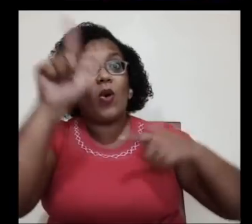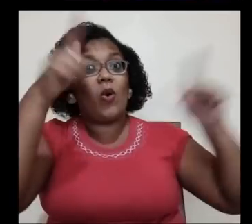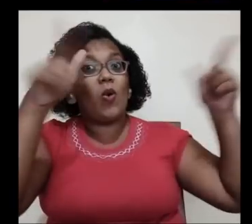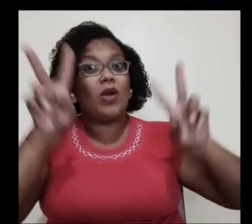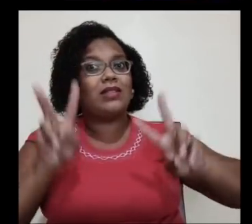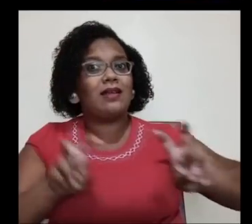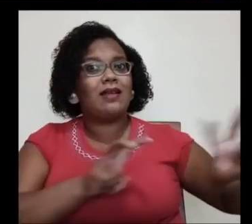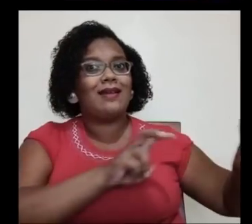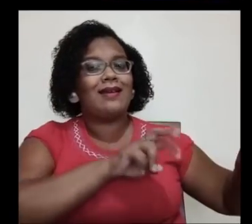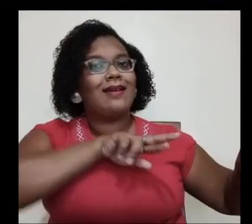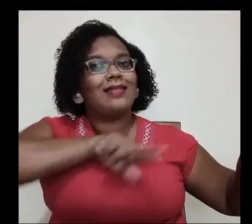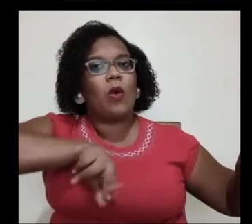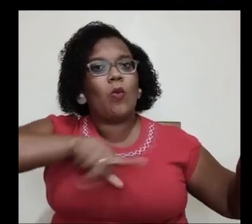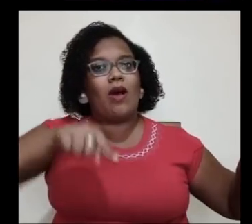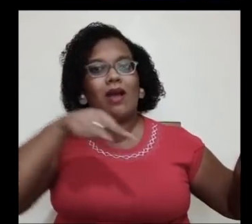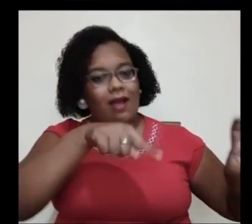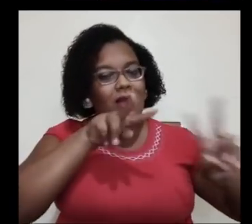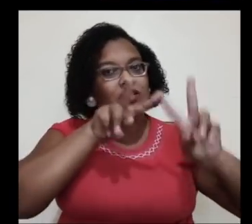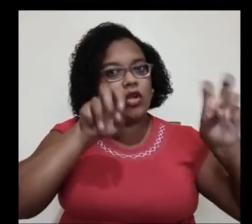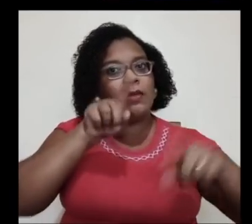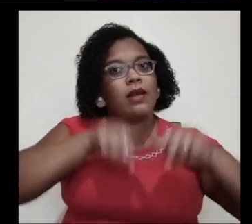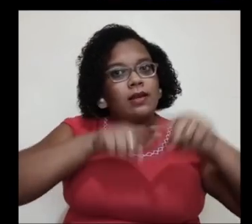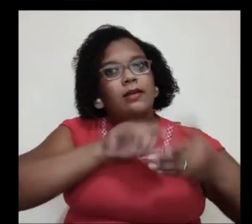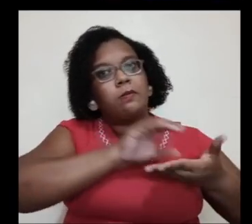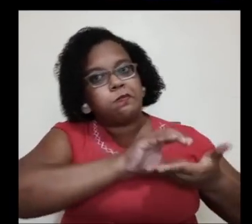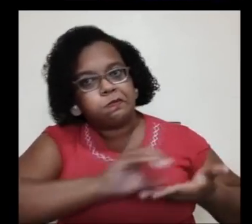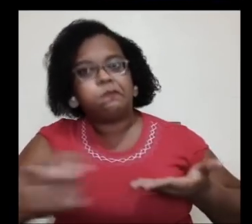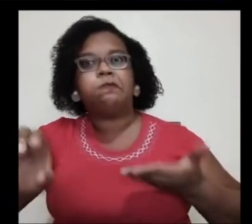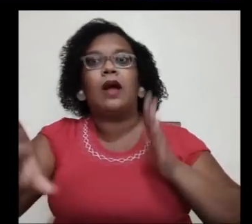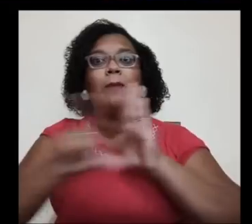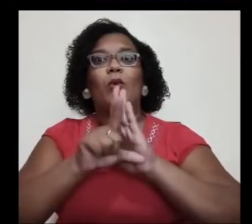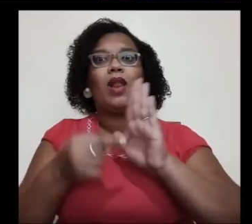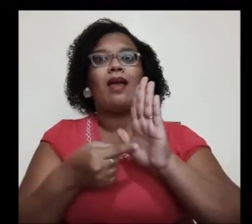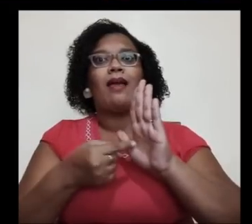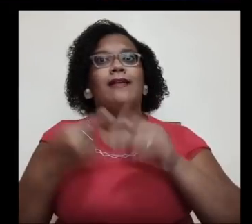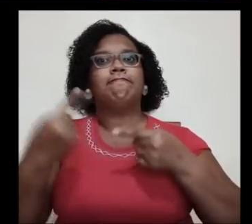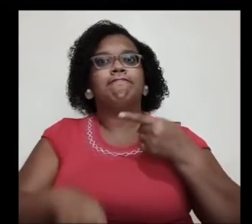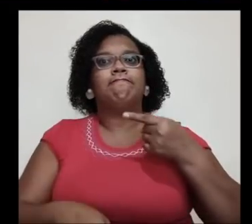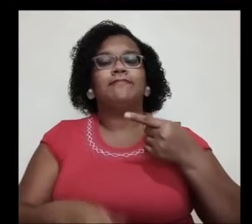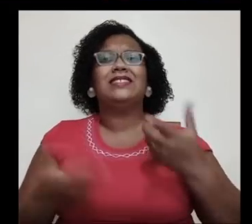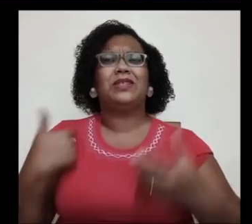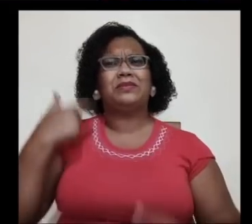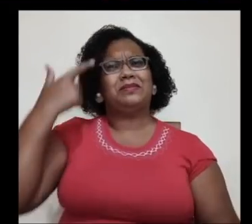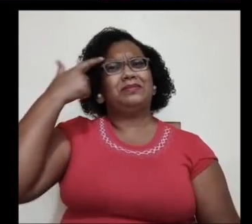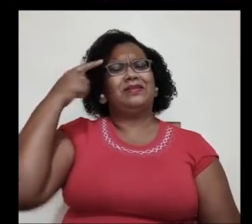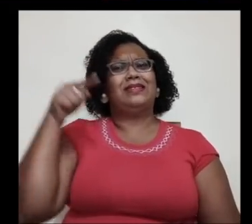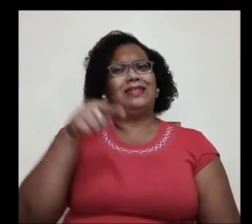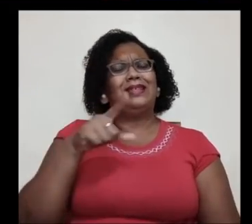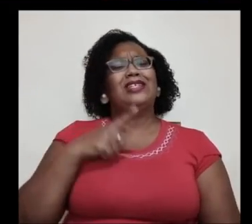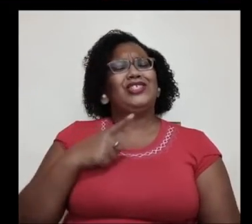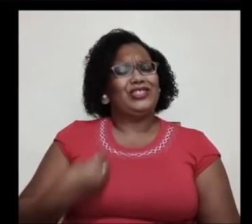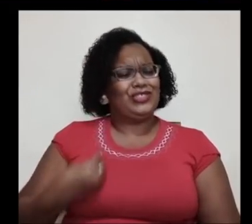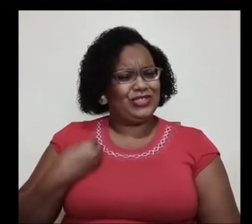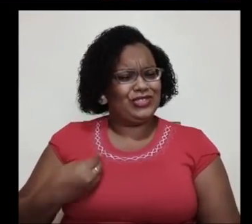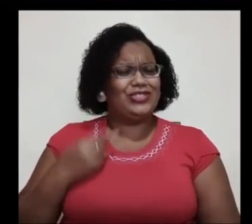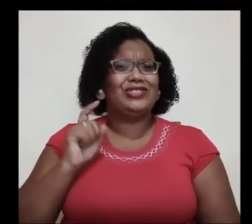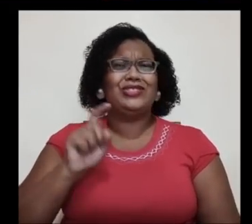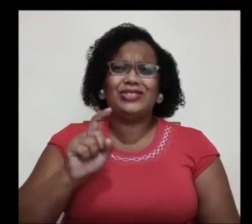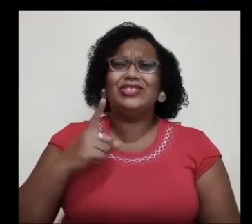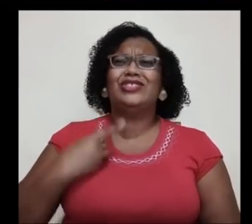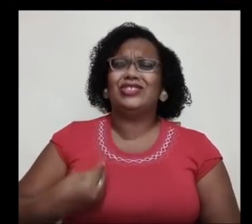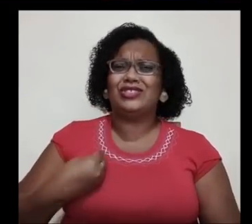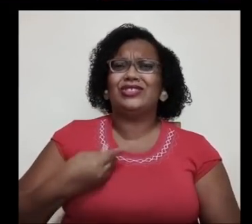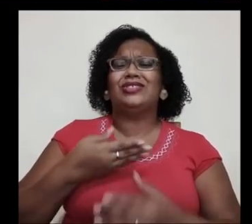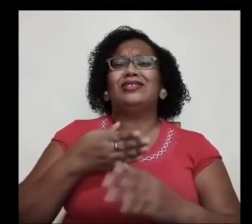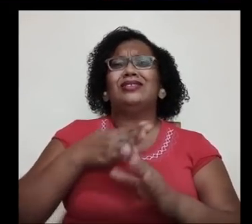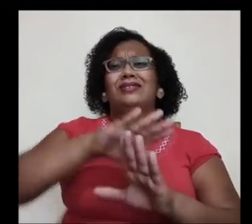aí, está existindo aí um desvio de finalidade que não cumpre aquela obrigação legal de destinar esses